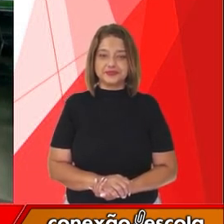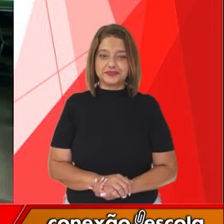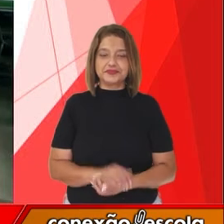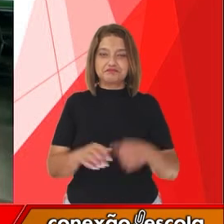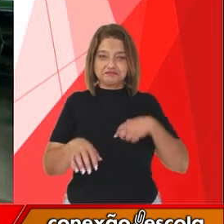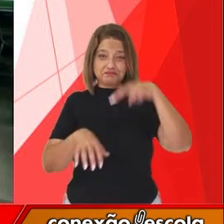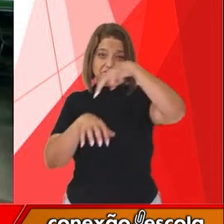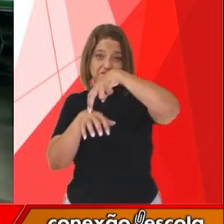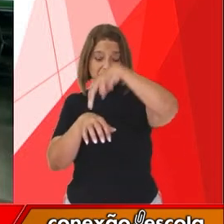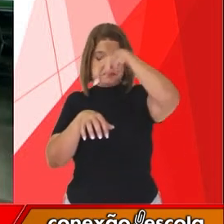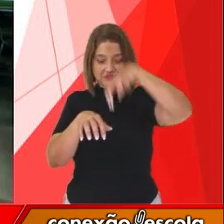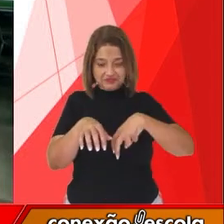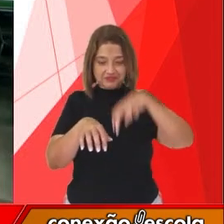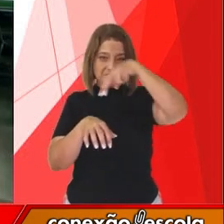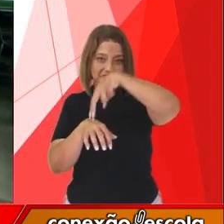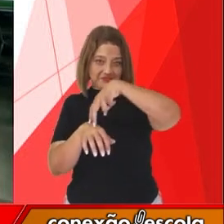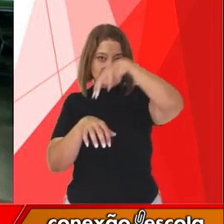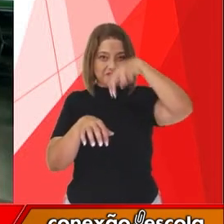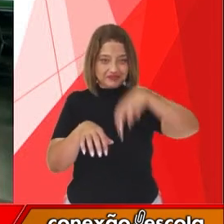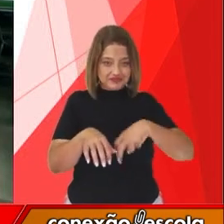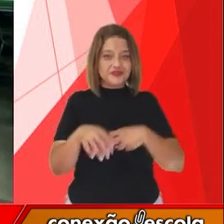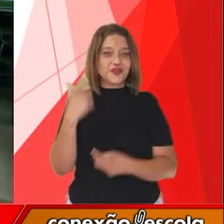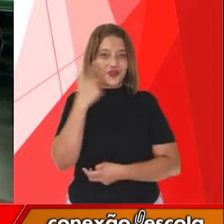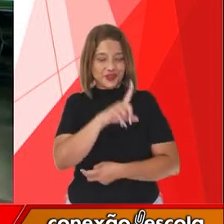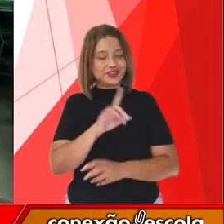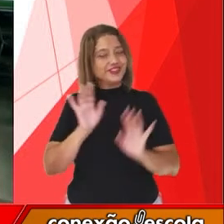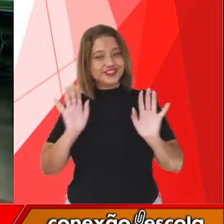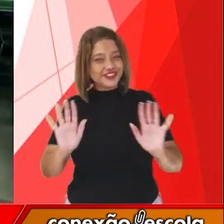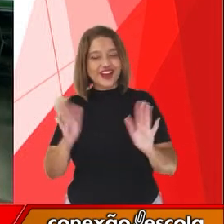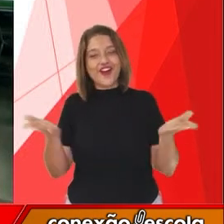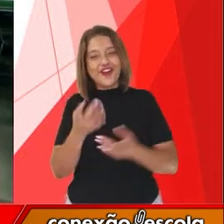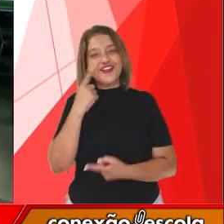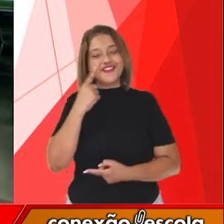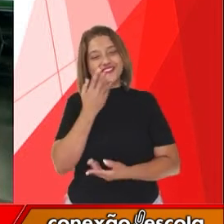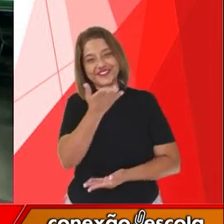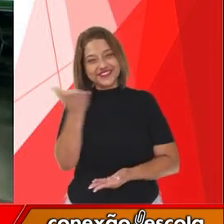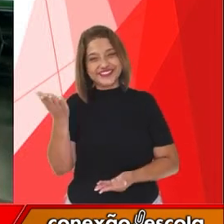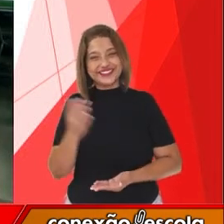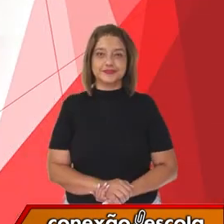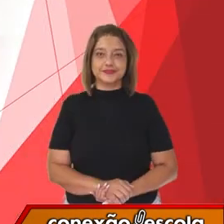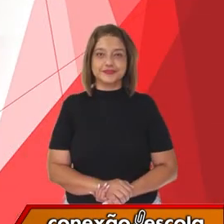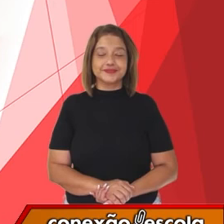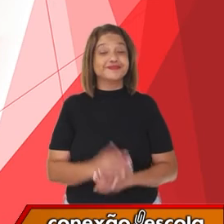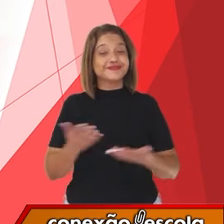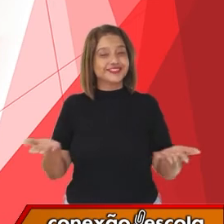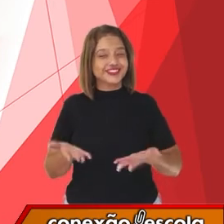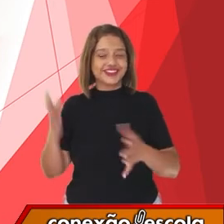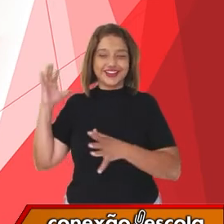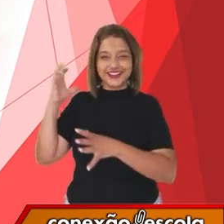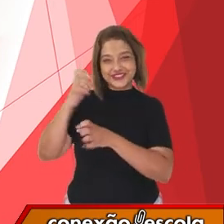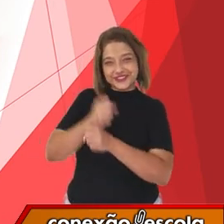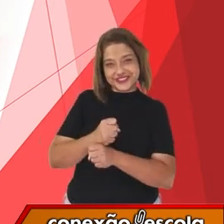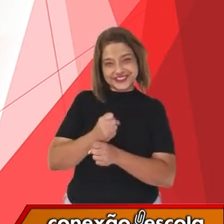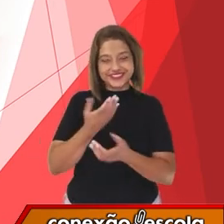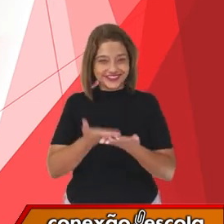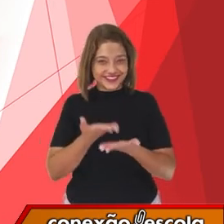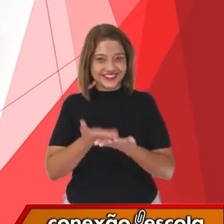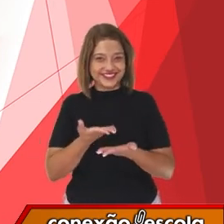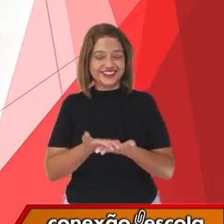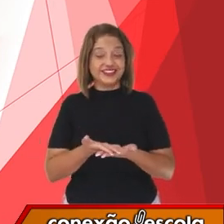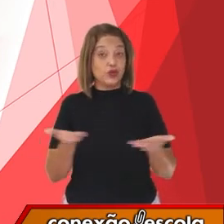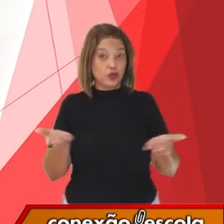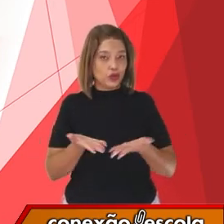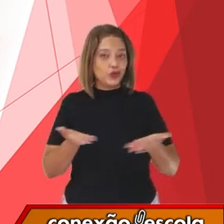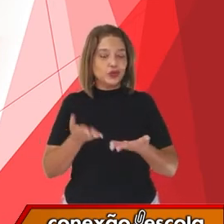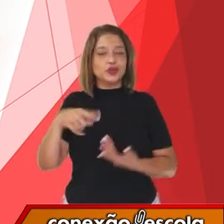e descendo. É isso, sua vez. Hora da nossa revisão. Na aula